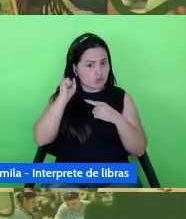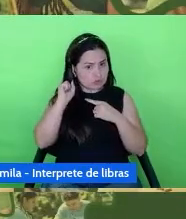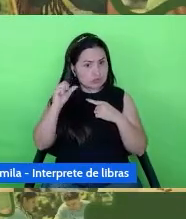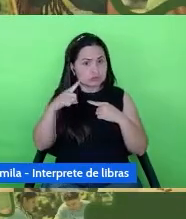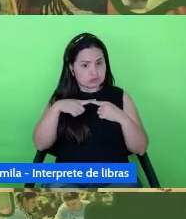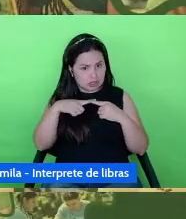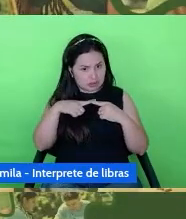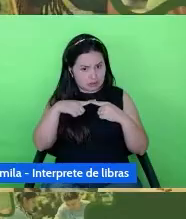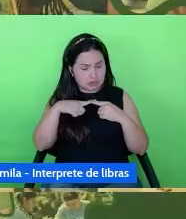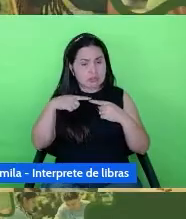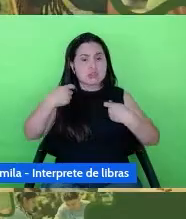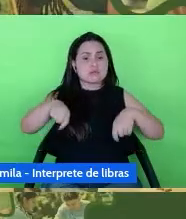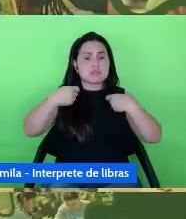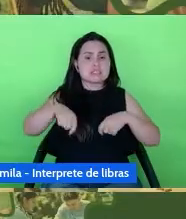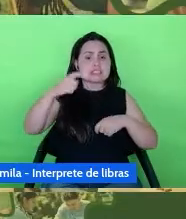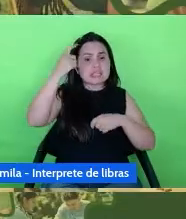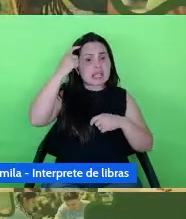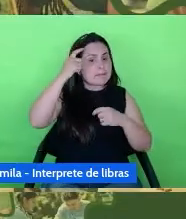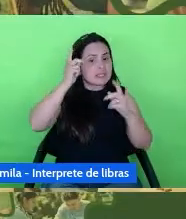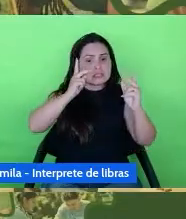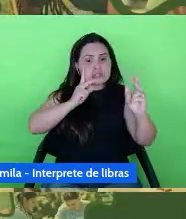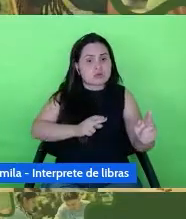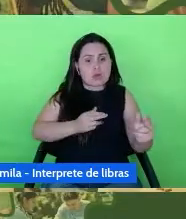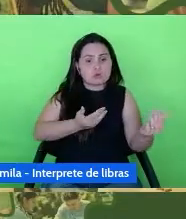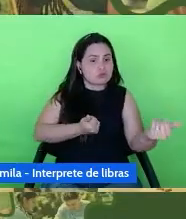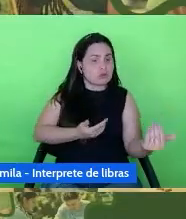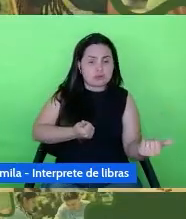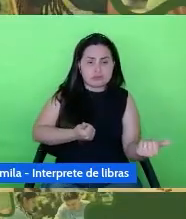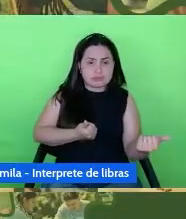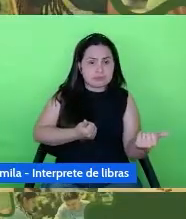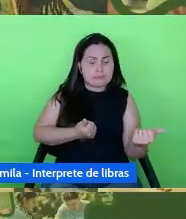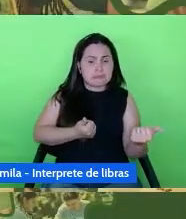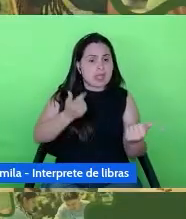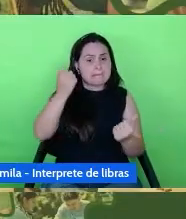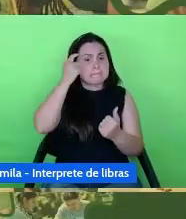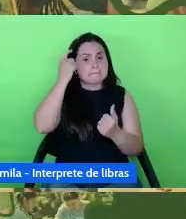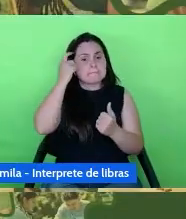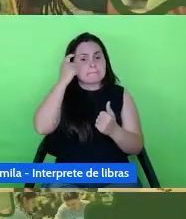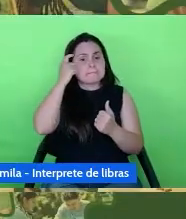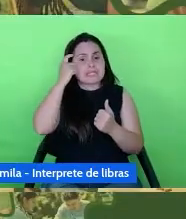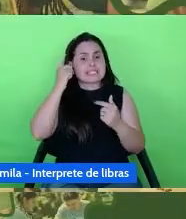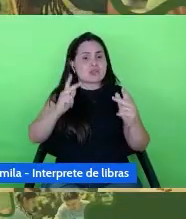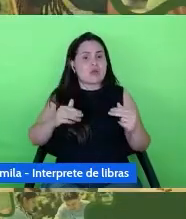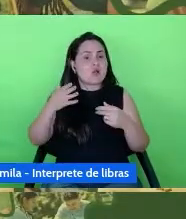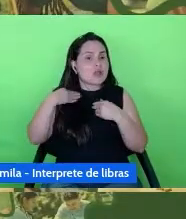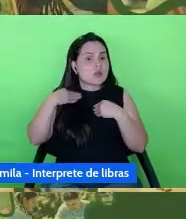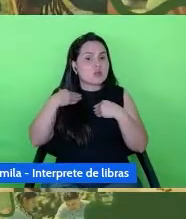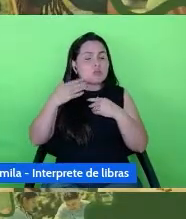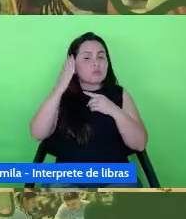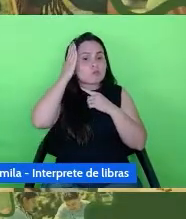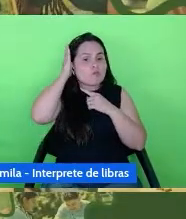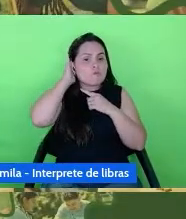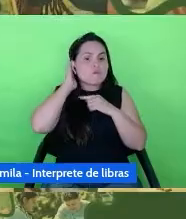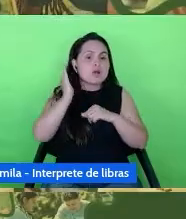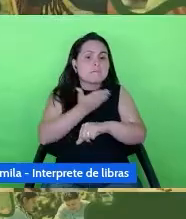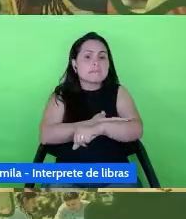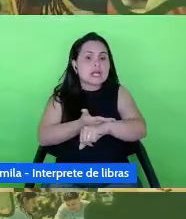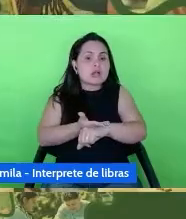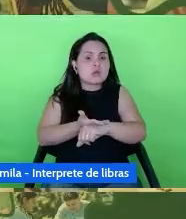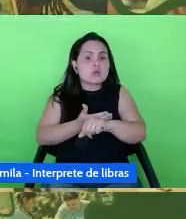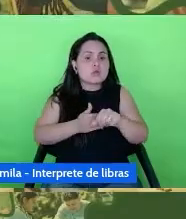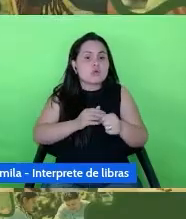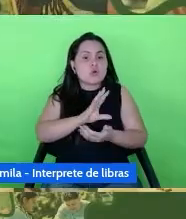olha, você tem que ter cabeça de jovem e não ficar como gente, como eu, cabeça branca, querendo reproduzir ideias da